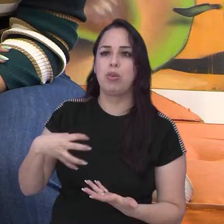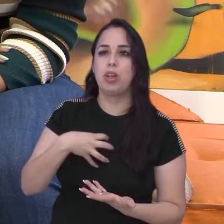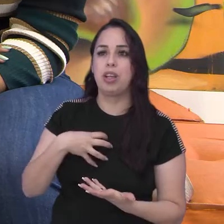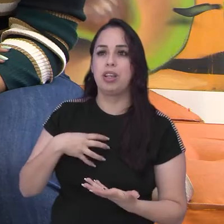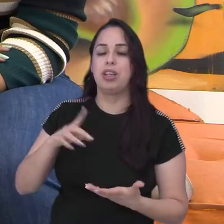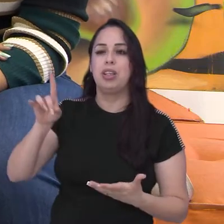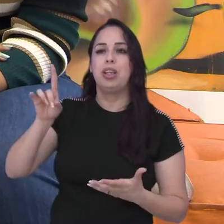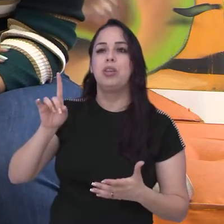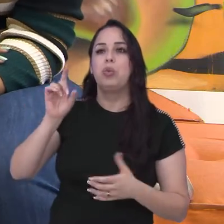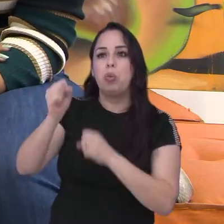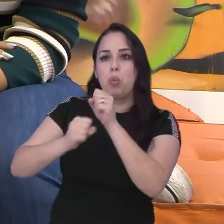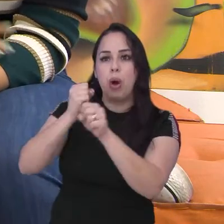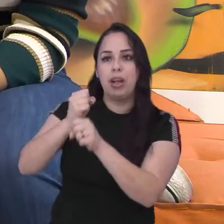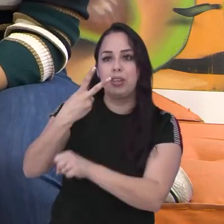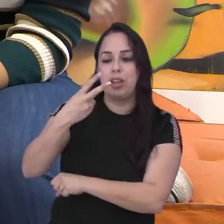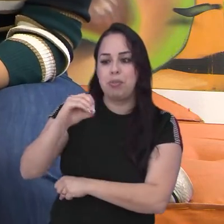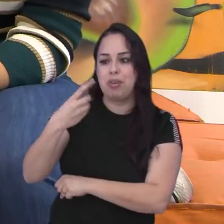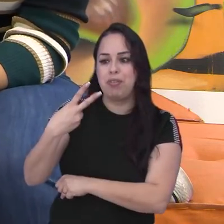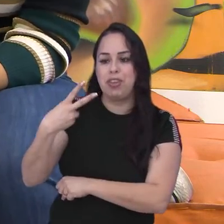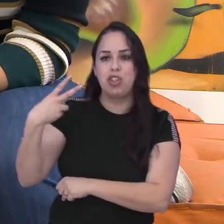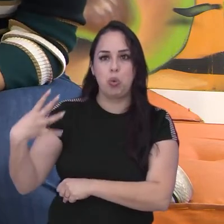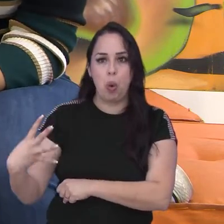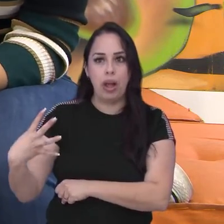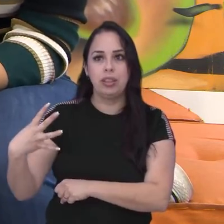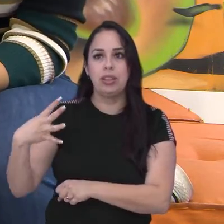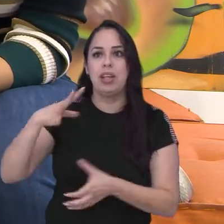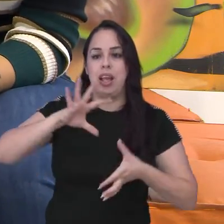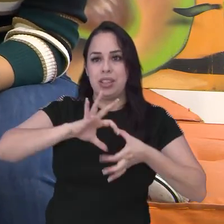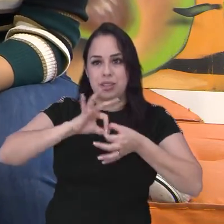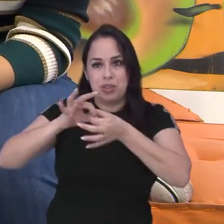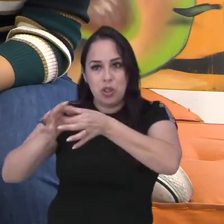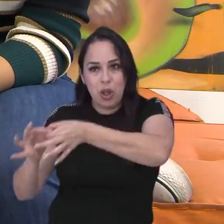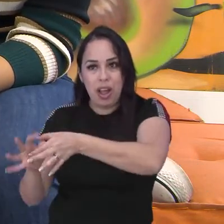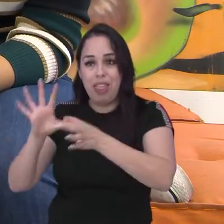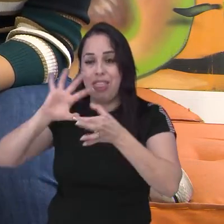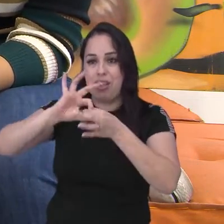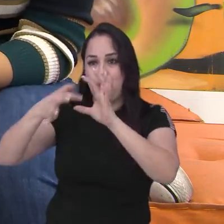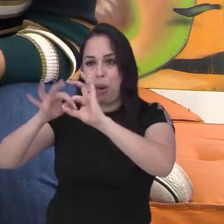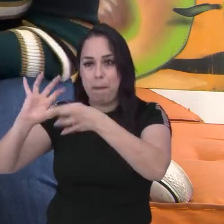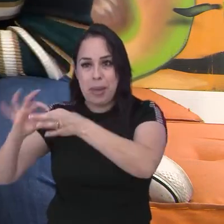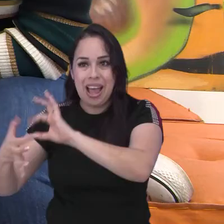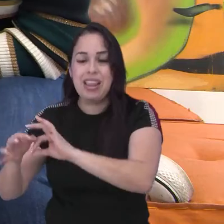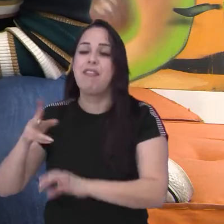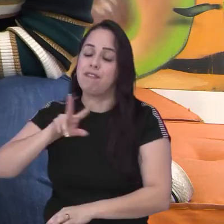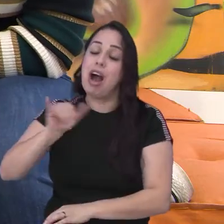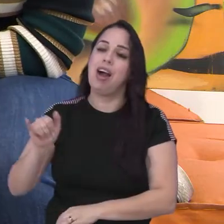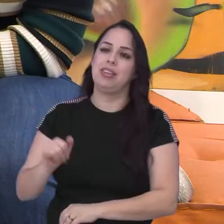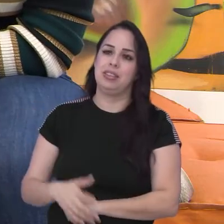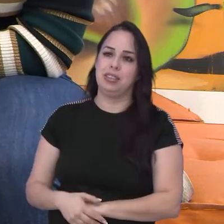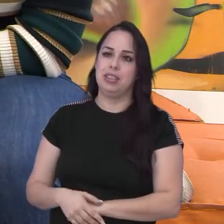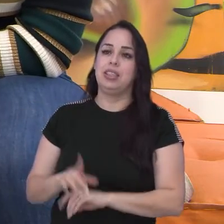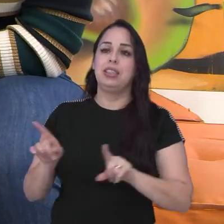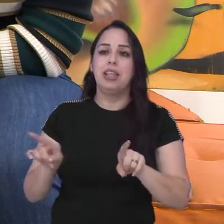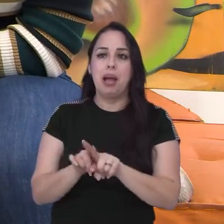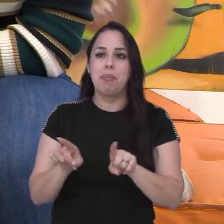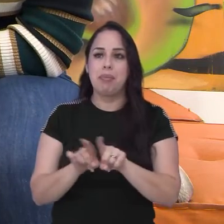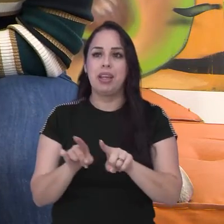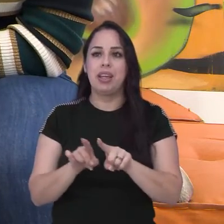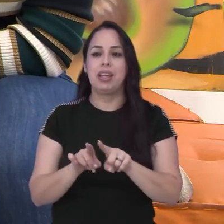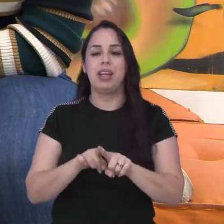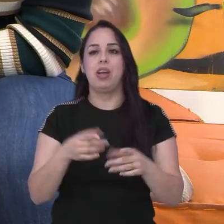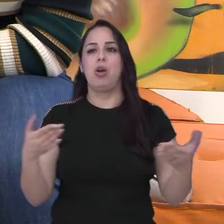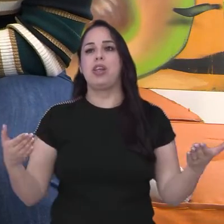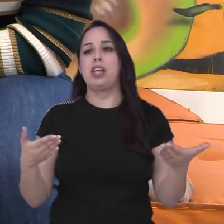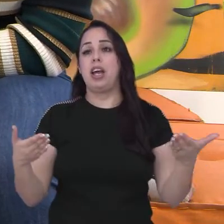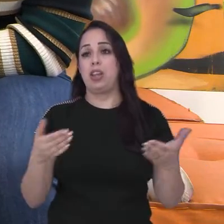modalidade olímpica em 2024, eu não né? sabia se então assim, tanto que o Fest Dance esse ano, uma das temáticas foi trazer